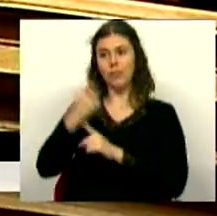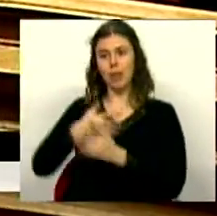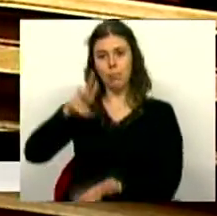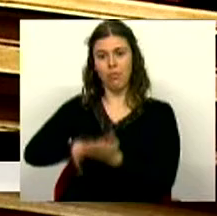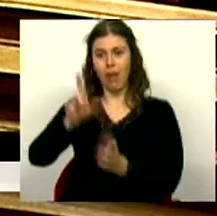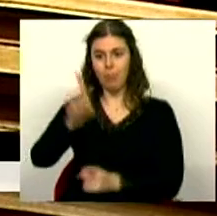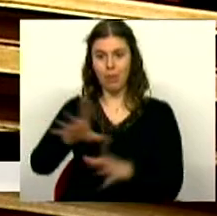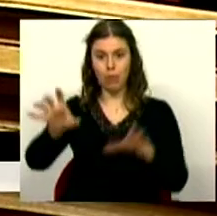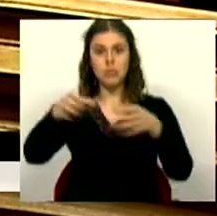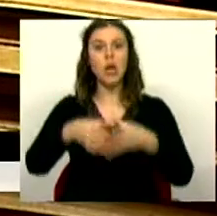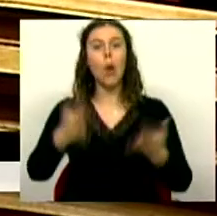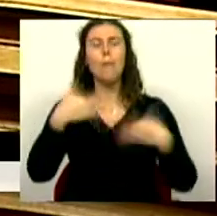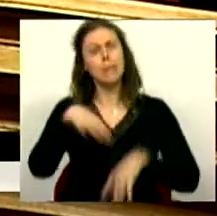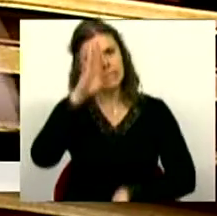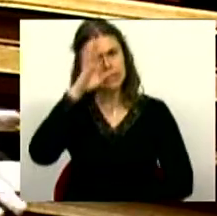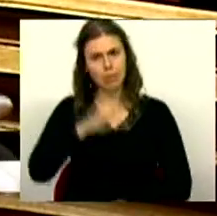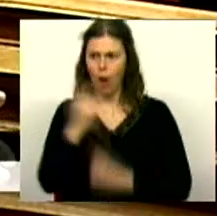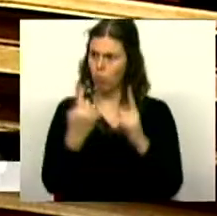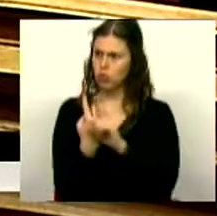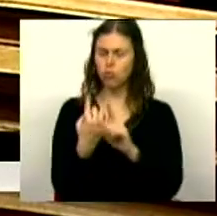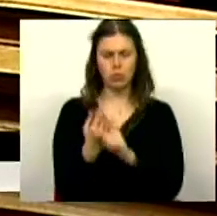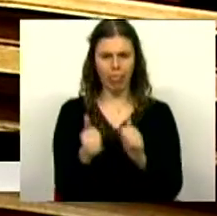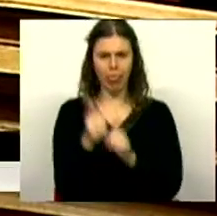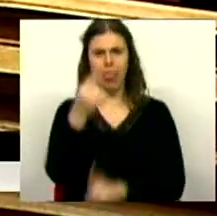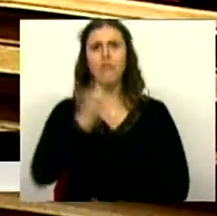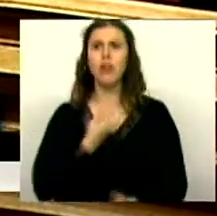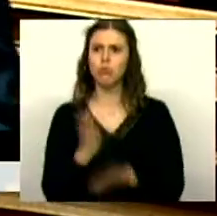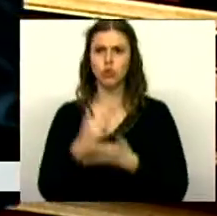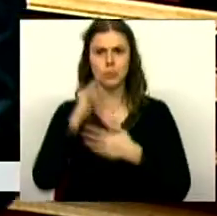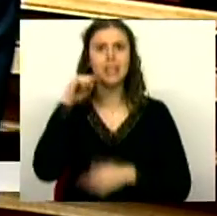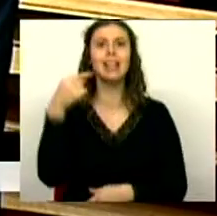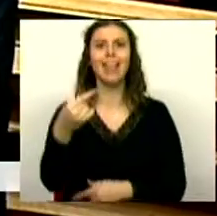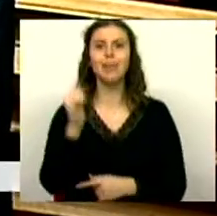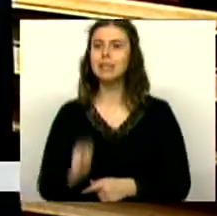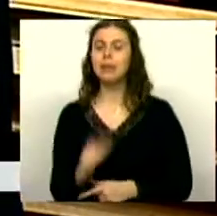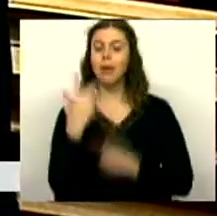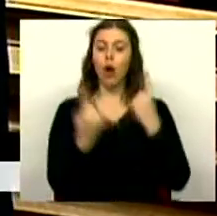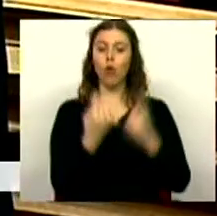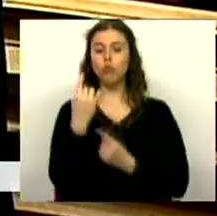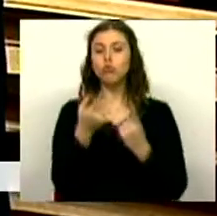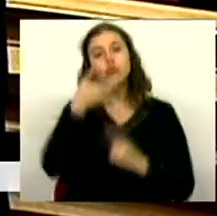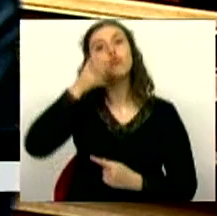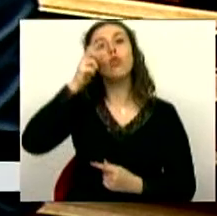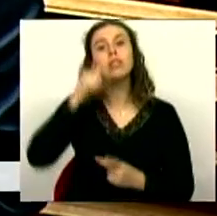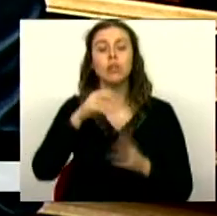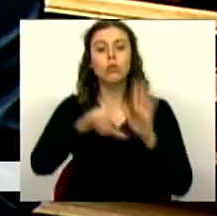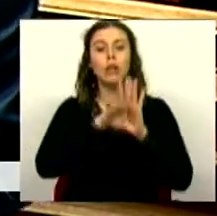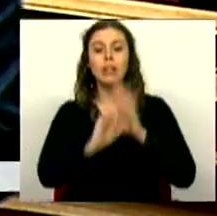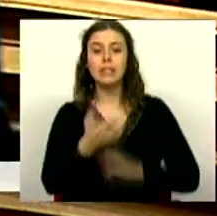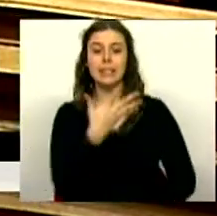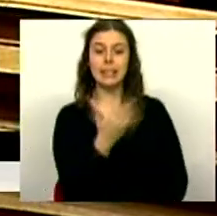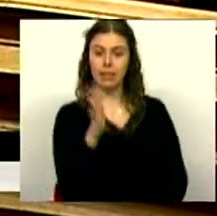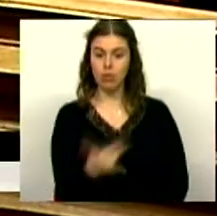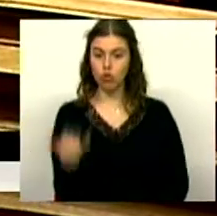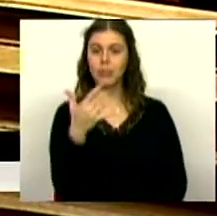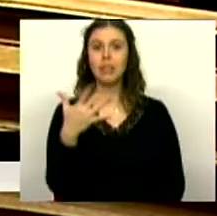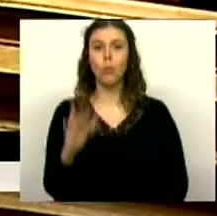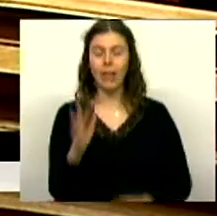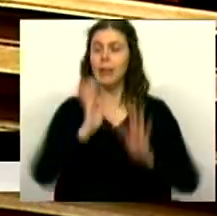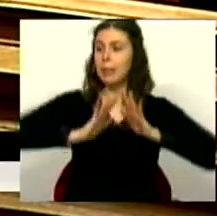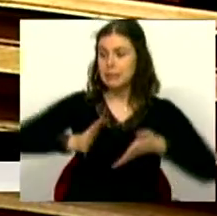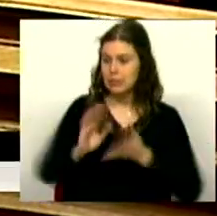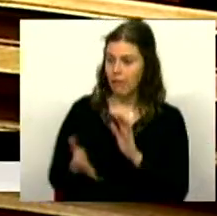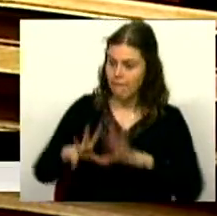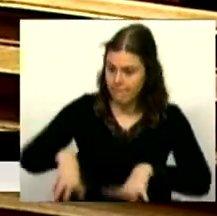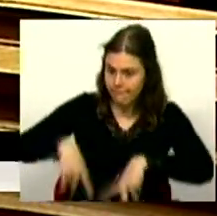primeira comissão, mas pelo menos já sabemos que há algumas coisas que teremos que melhorar na especialidade, nomeadamente alguns dos conceitos do Decreto-Lei 7/2004 que precisam de ser